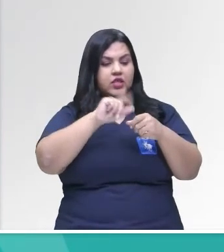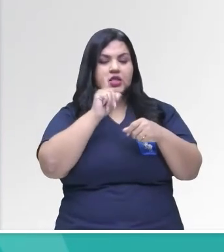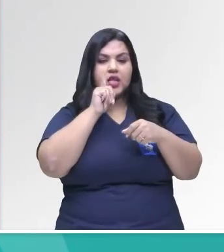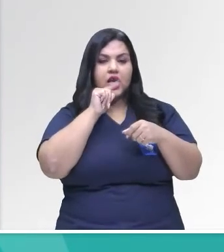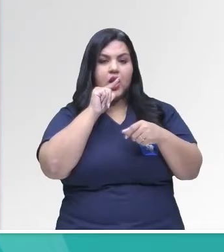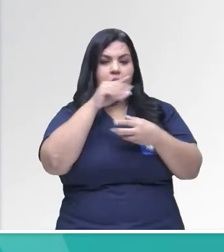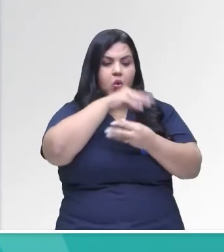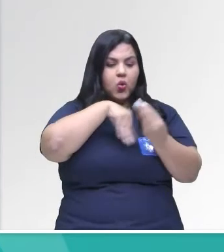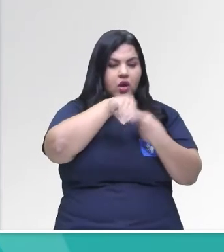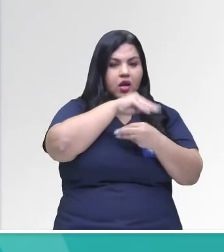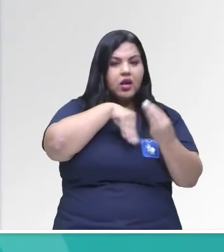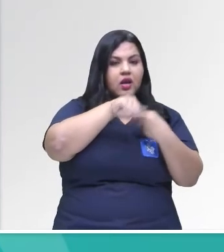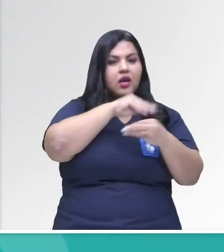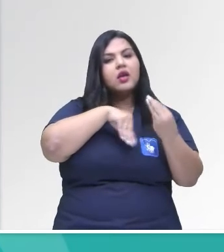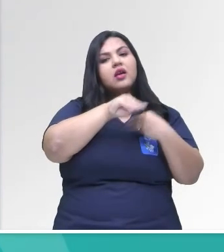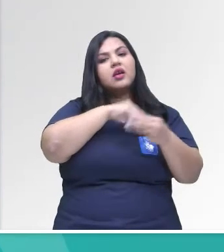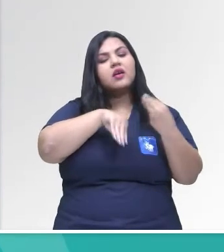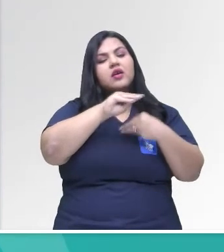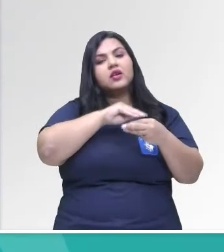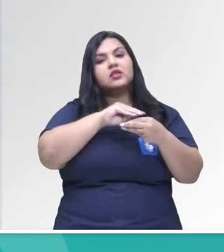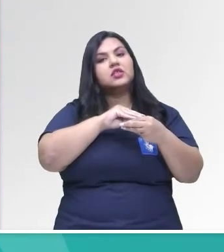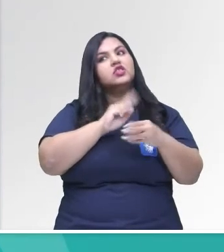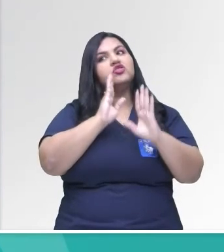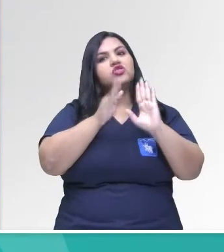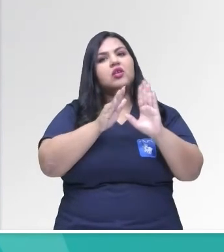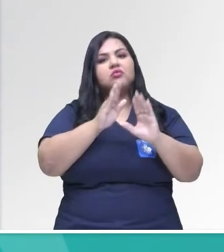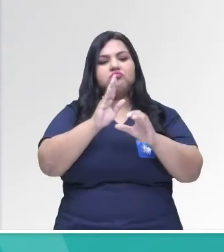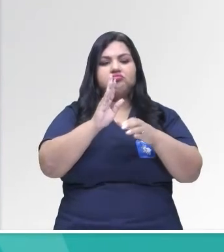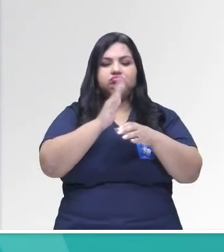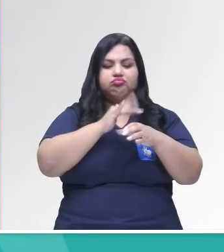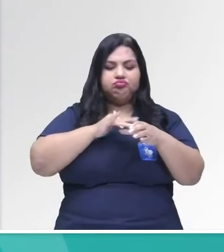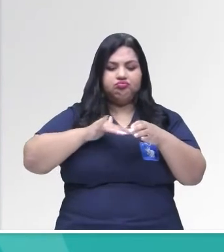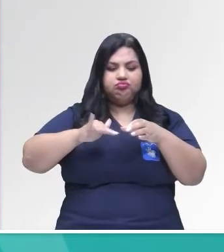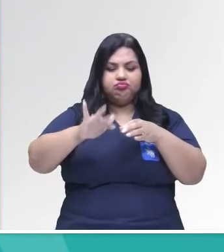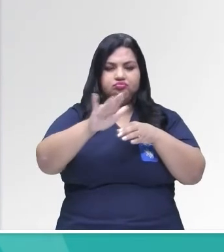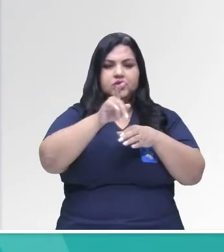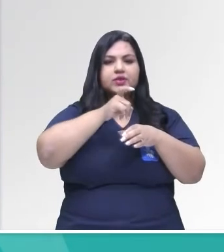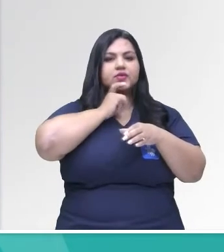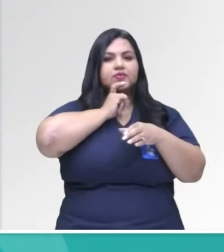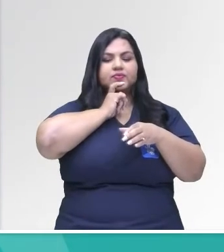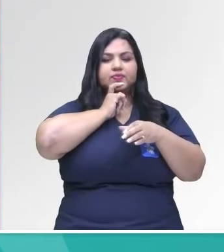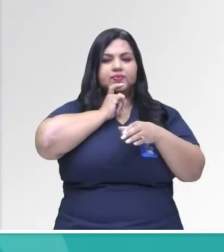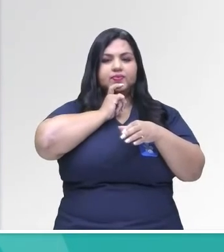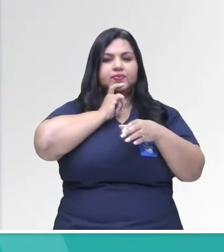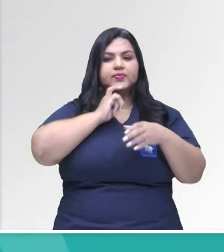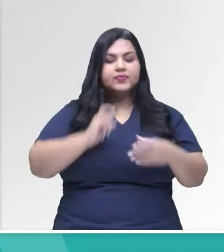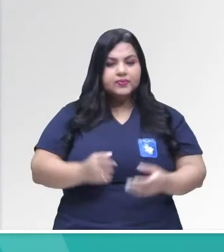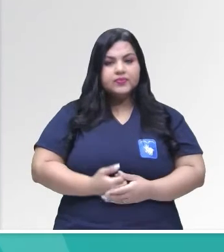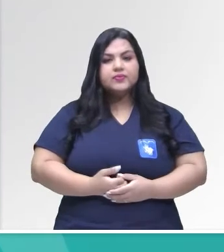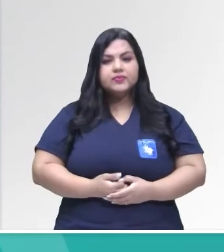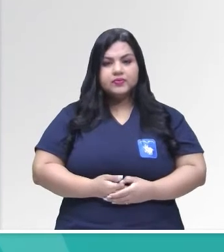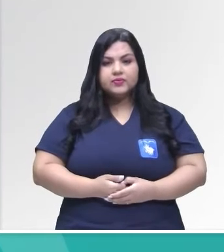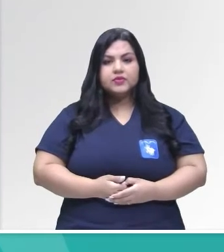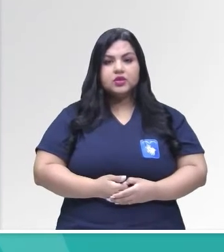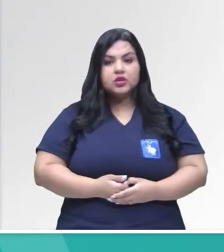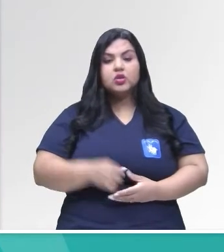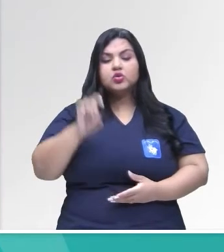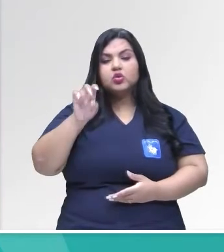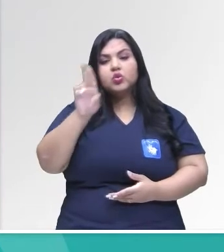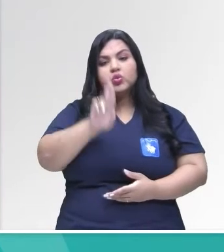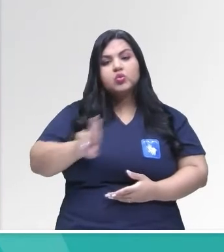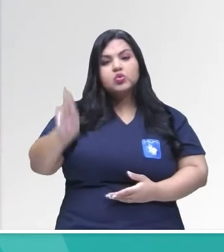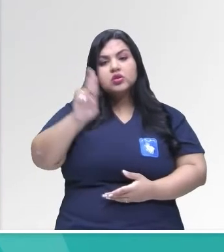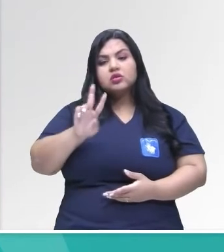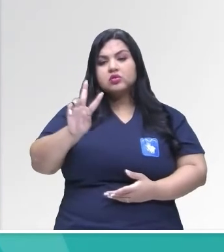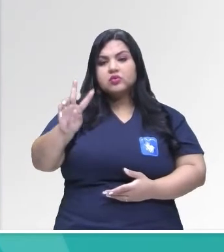It was frozen. Ela estava congelada. Aqui, ó, ela estava congelada. Eu estou apenas usando a voz